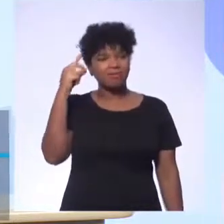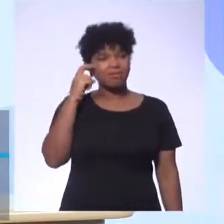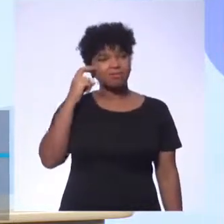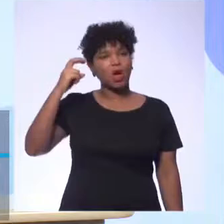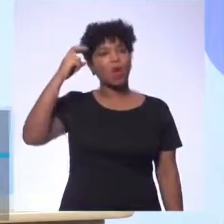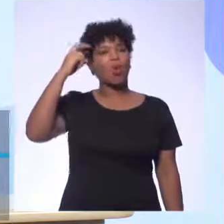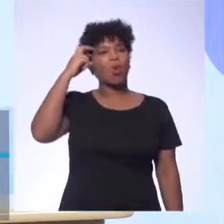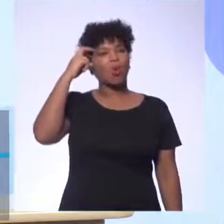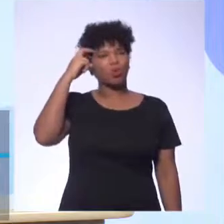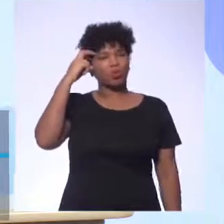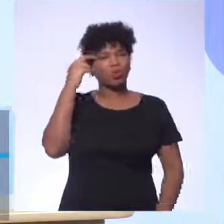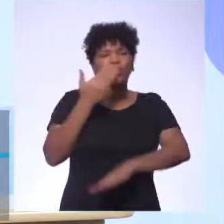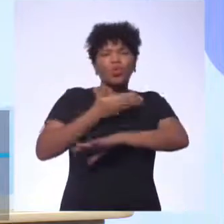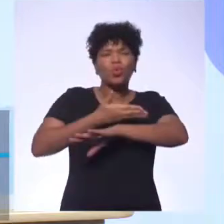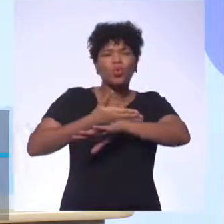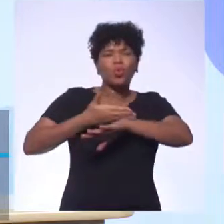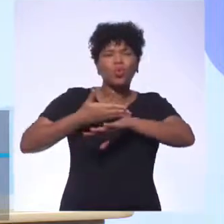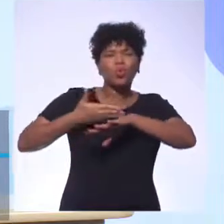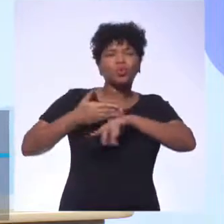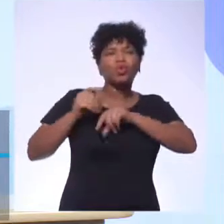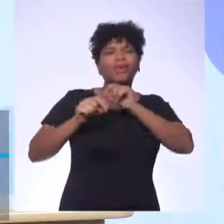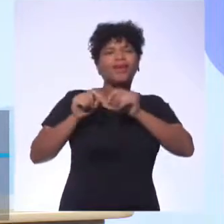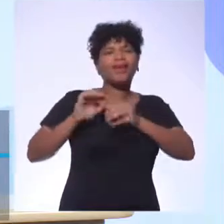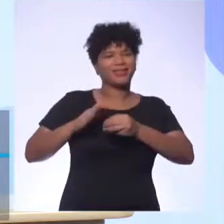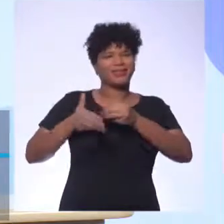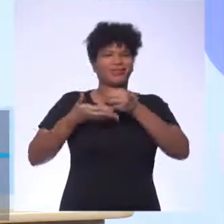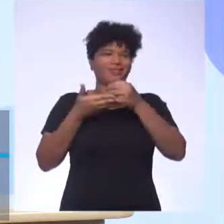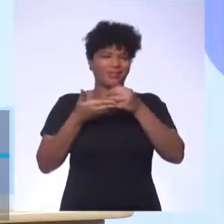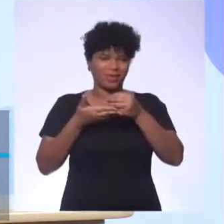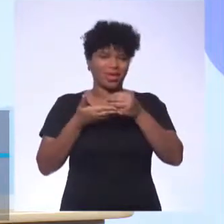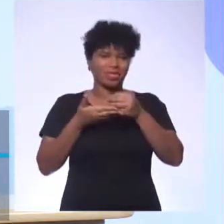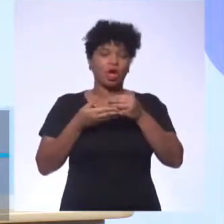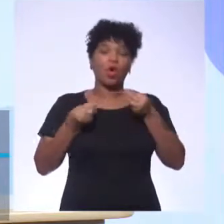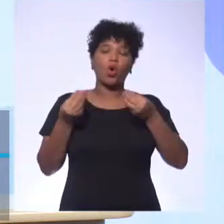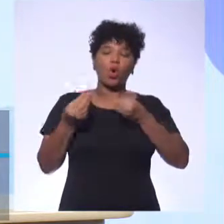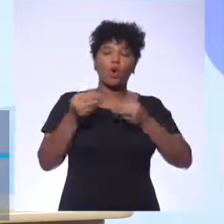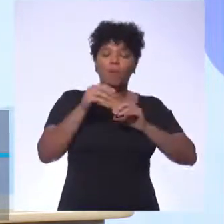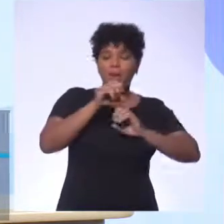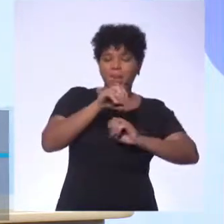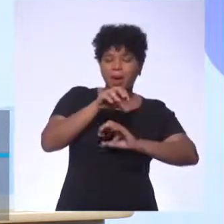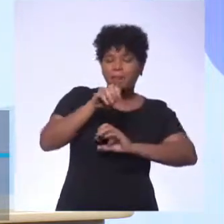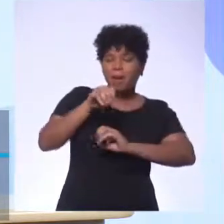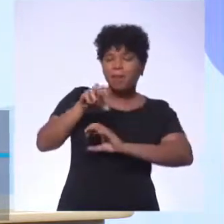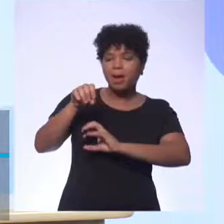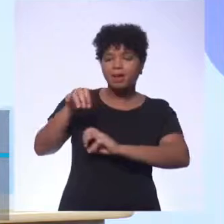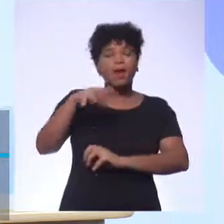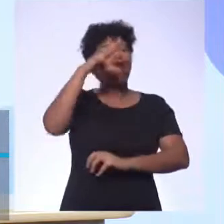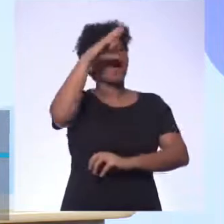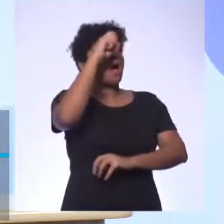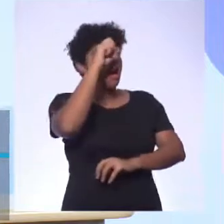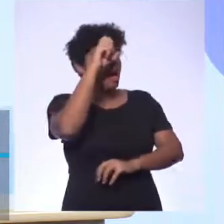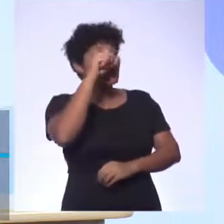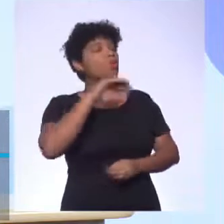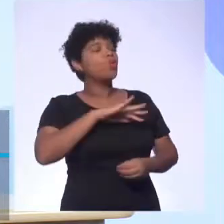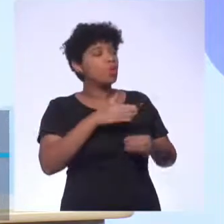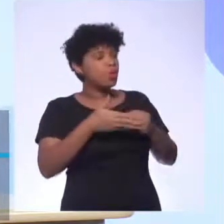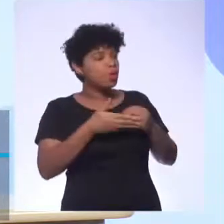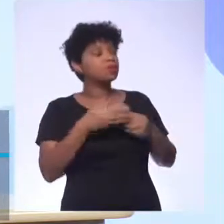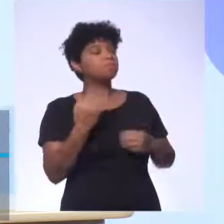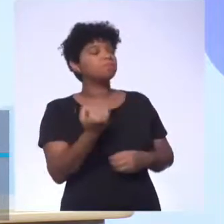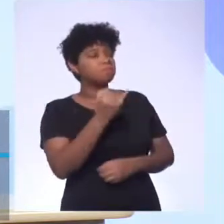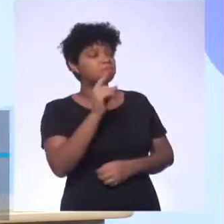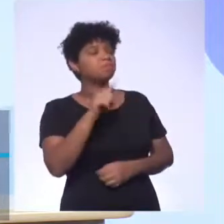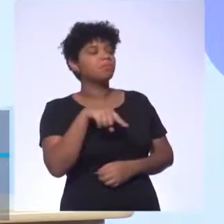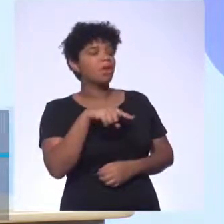E essa cultura é que nós precisamos desenvolver junto com a educação e com a relação cotidiana com outras pessoas e com o